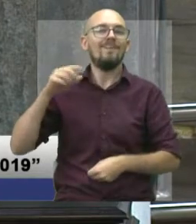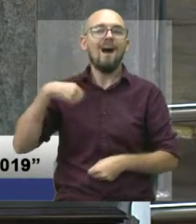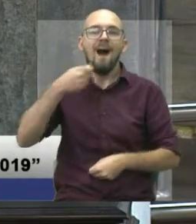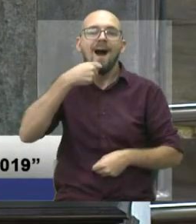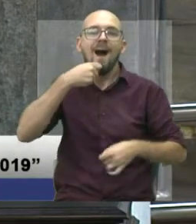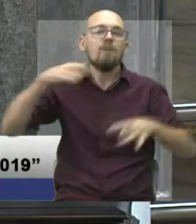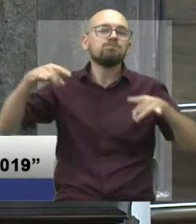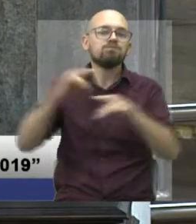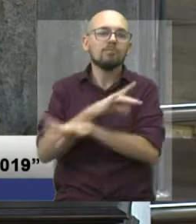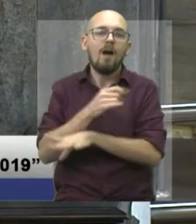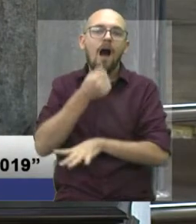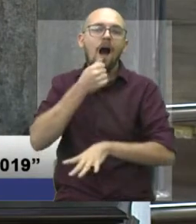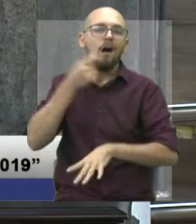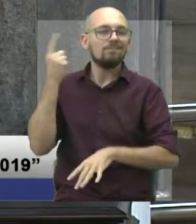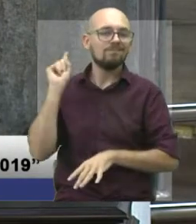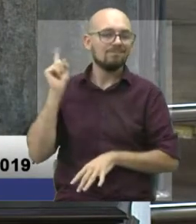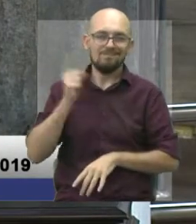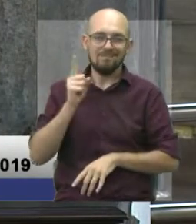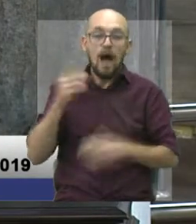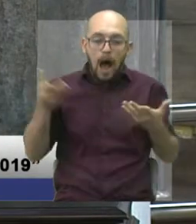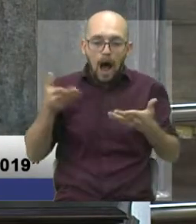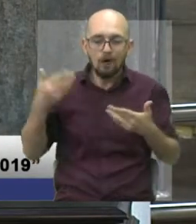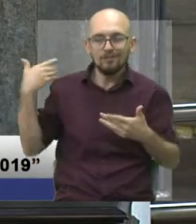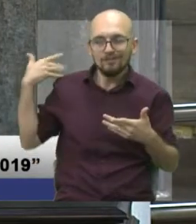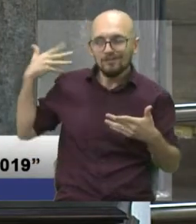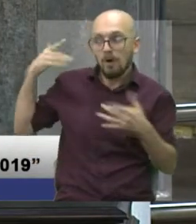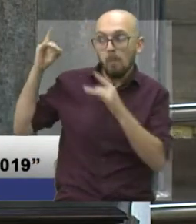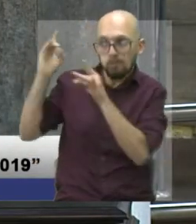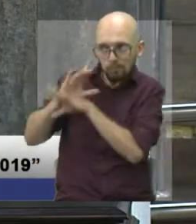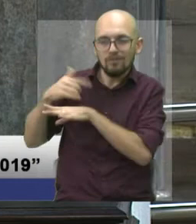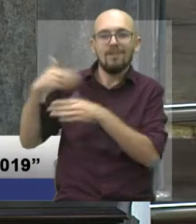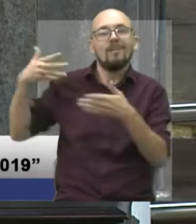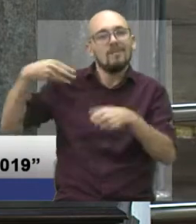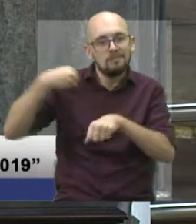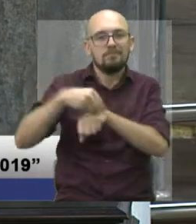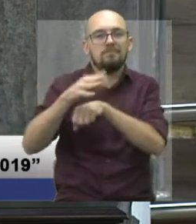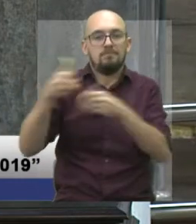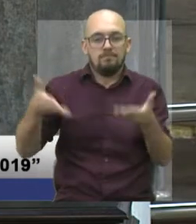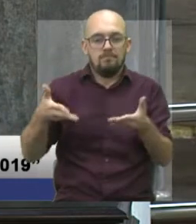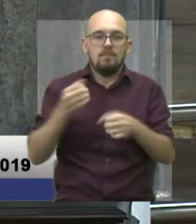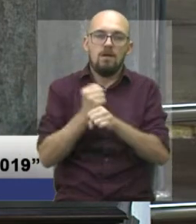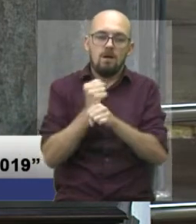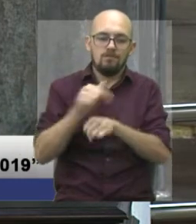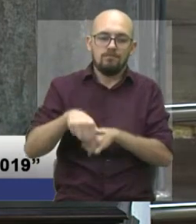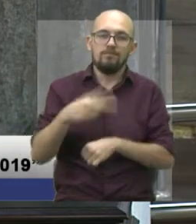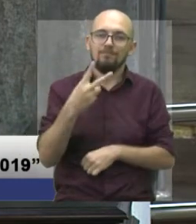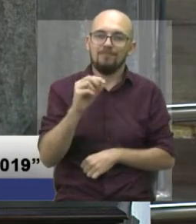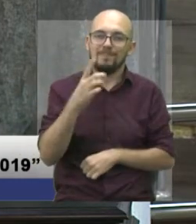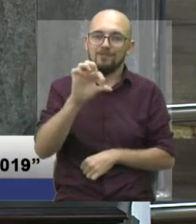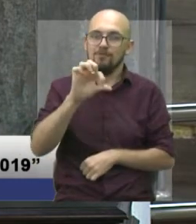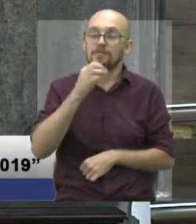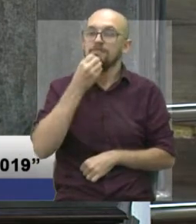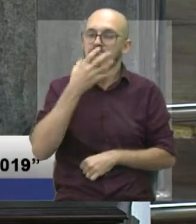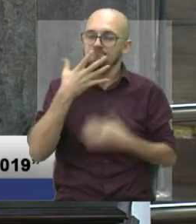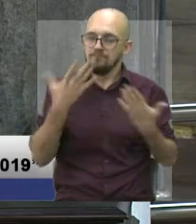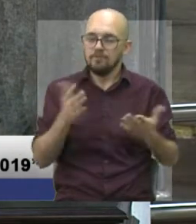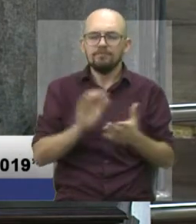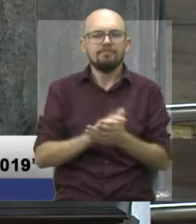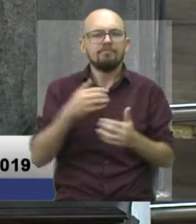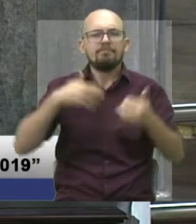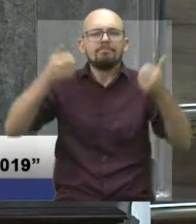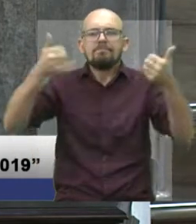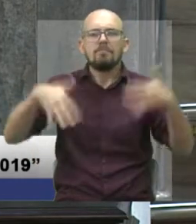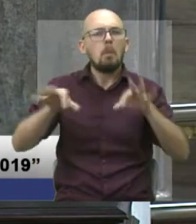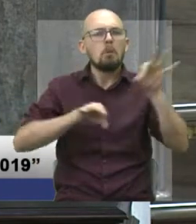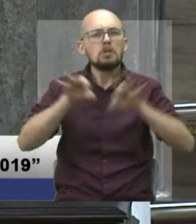para serem ainda divulgados, e as expectativas para 2019, que são muito boas também, né? Então, o que é o Parlamento Jovem